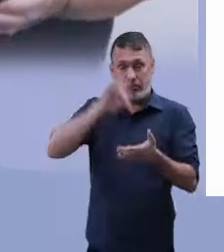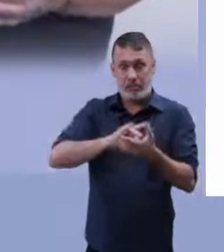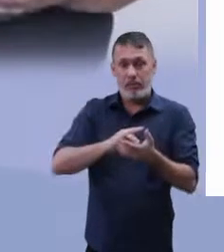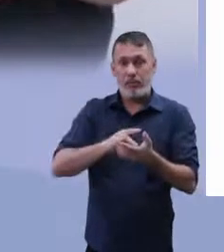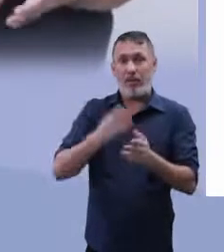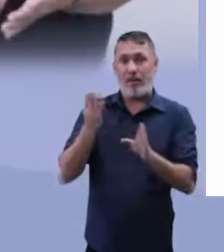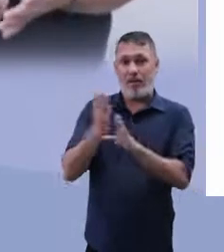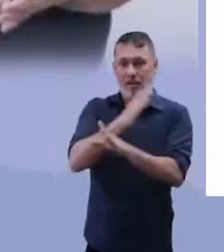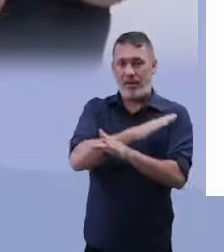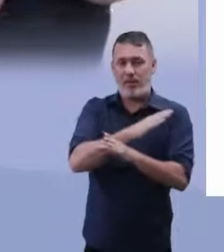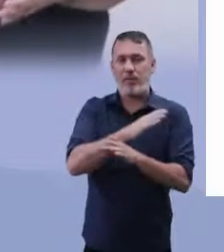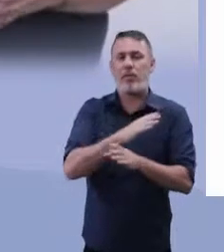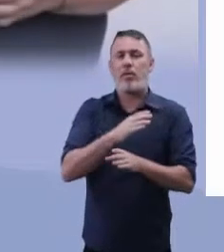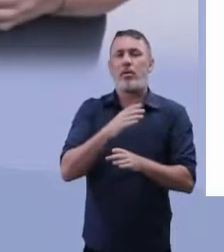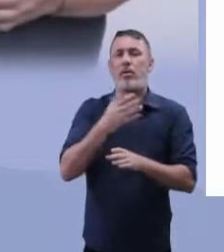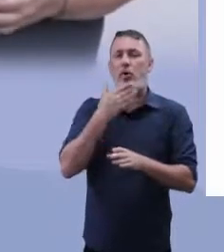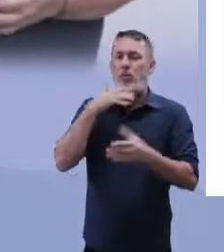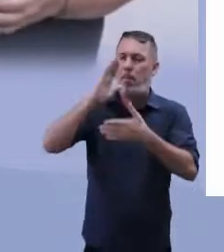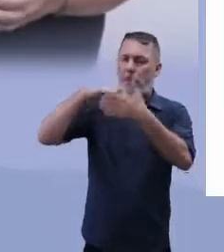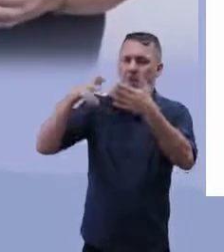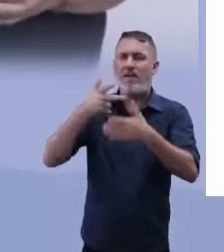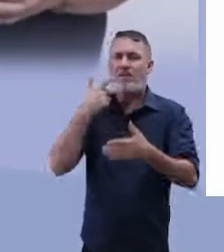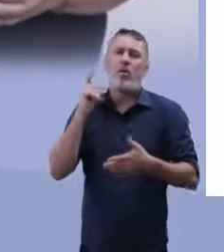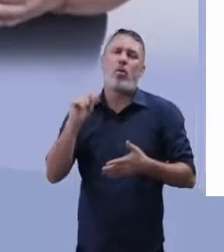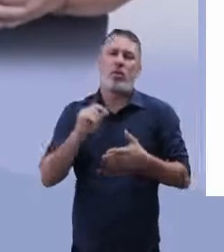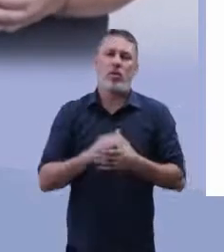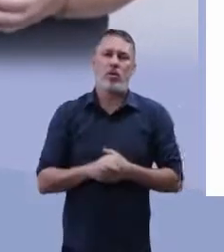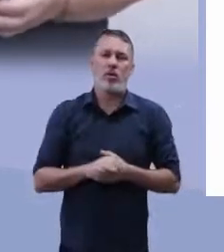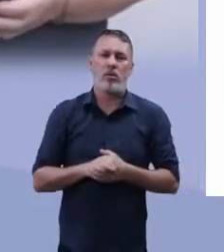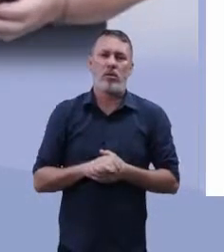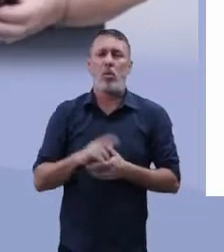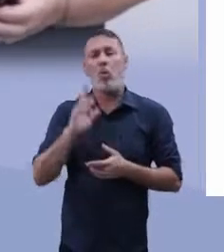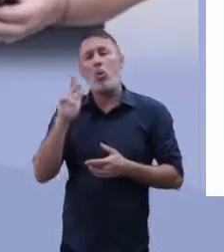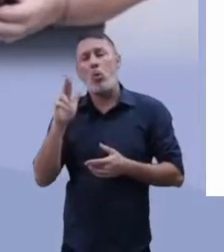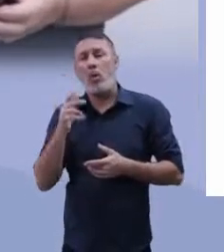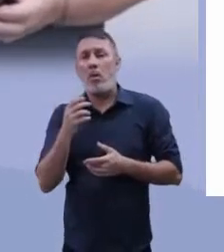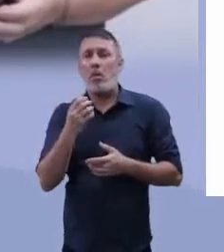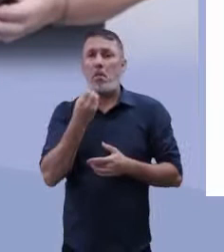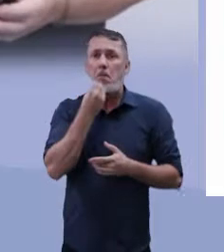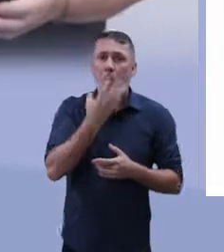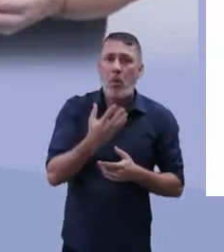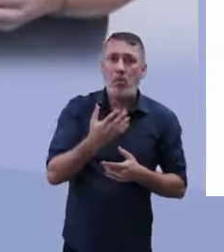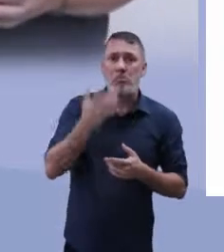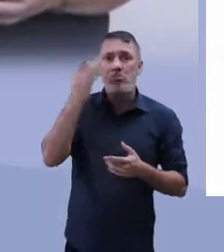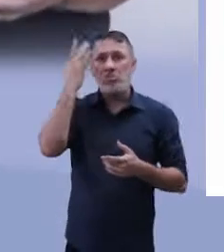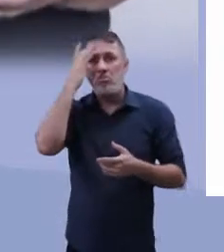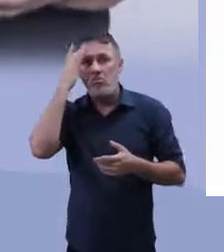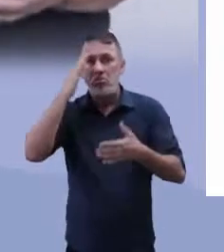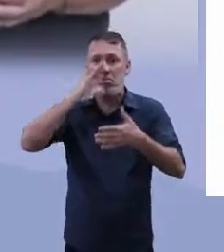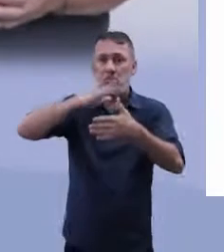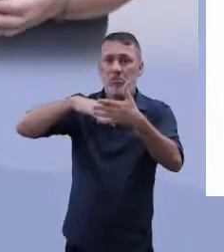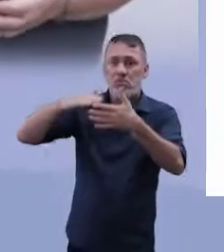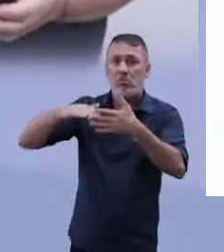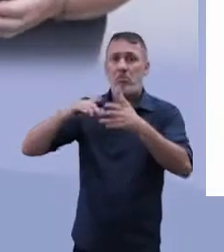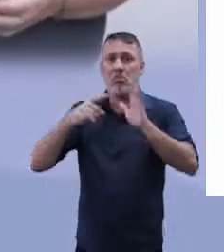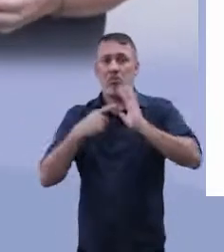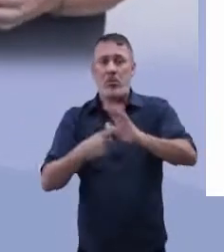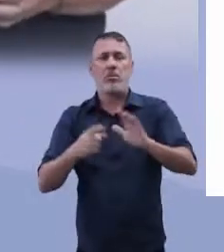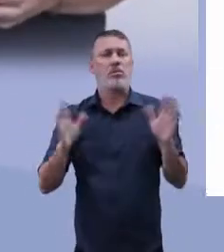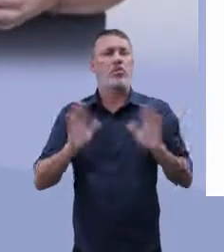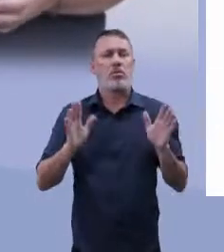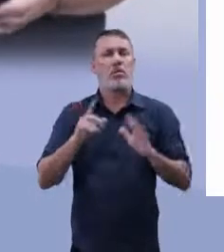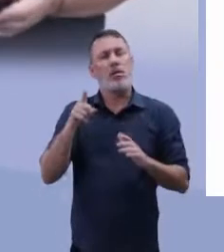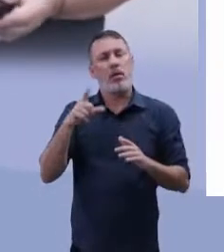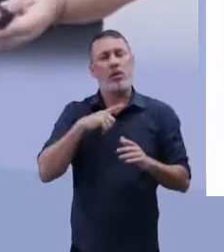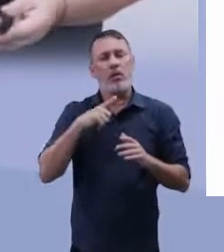1937. Picasso disse: não é uma pintura de bom gosto para decorar apartamentos. Ela é uma arma de